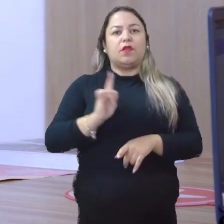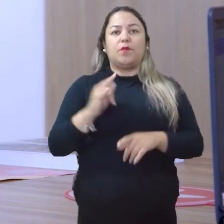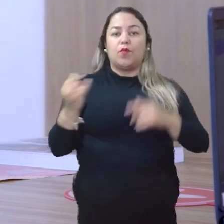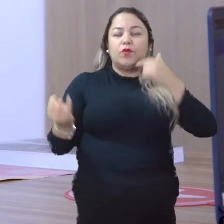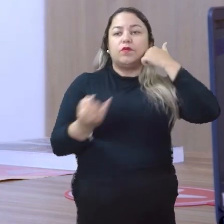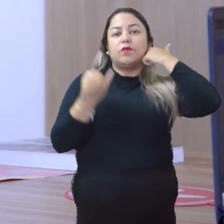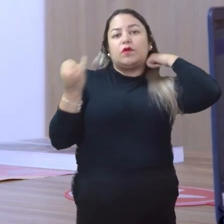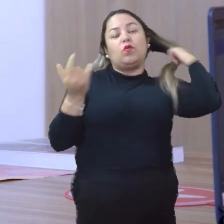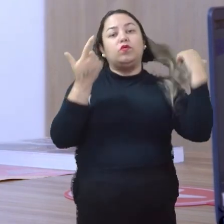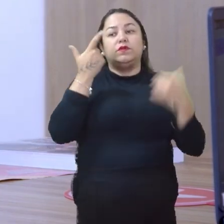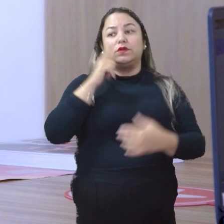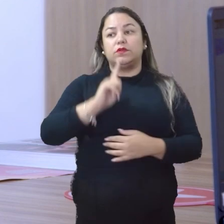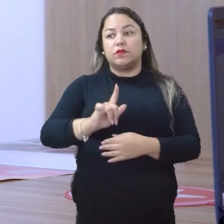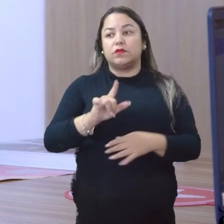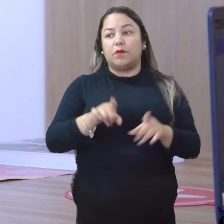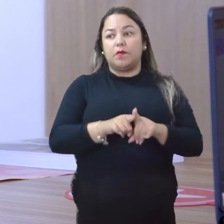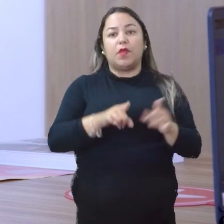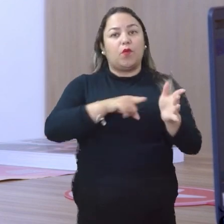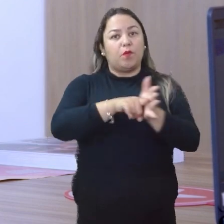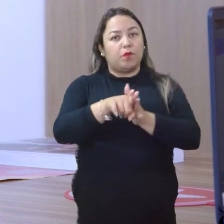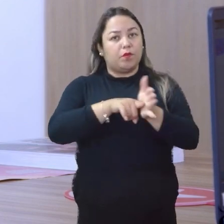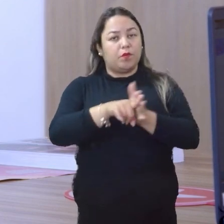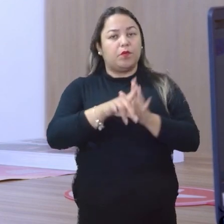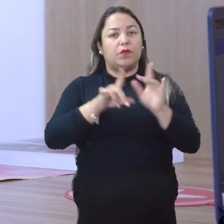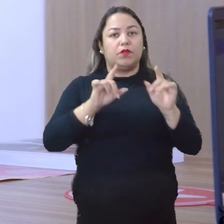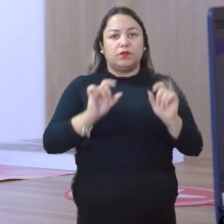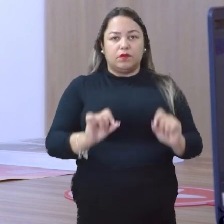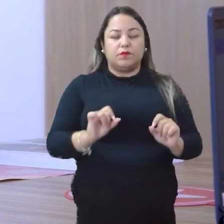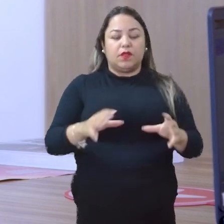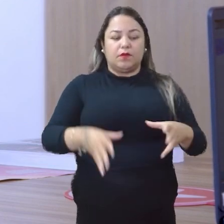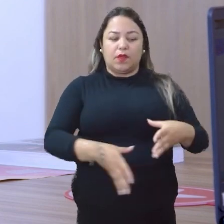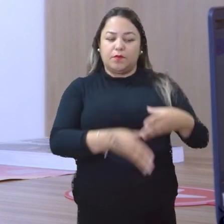extrema importância para que a gente conseguisse colocar o plano